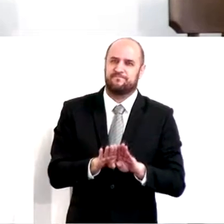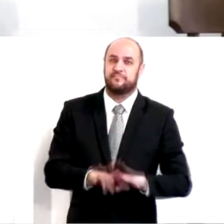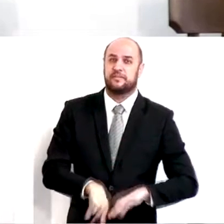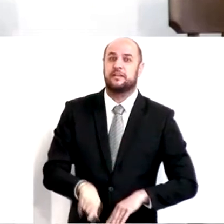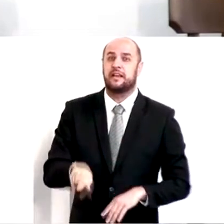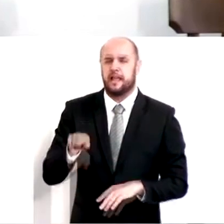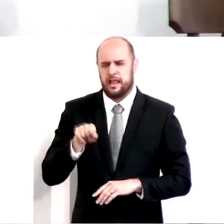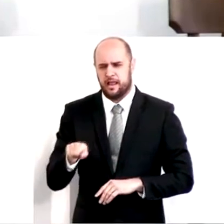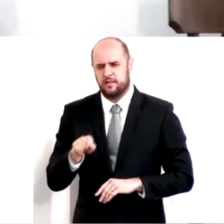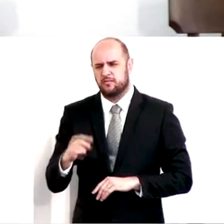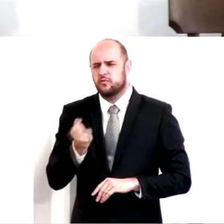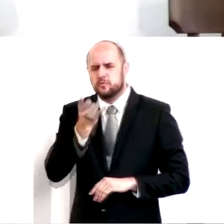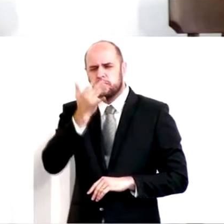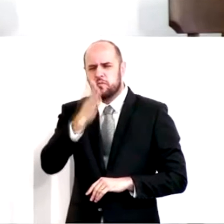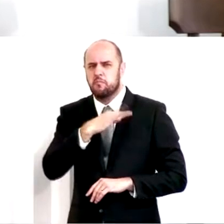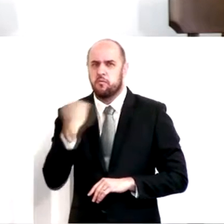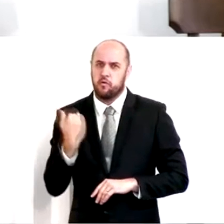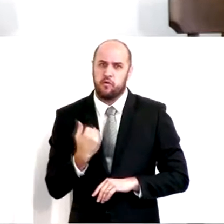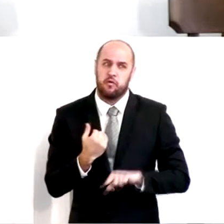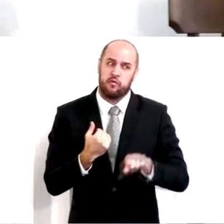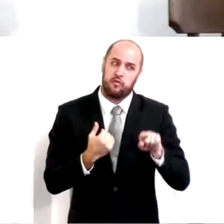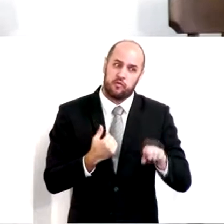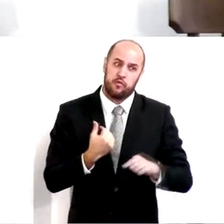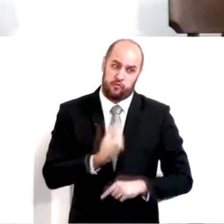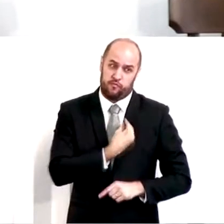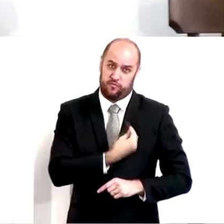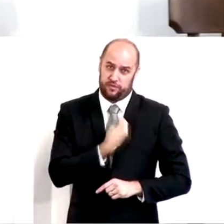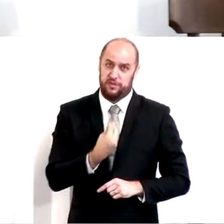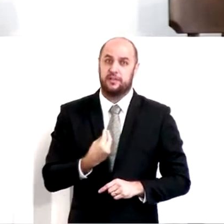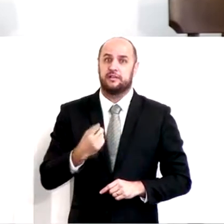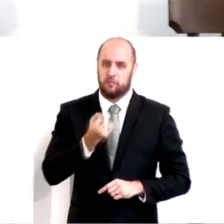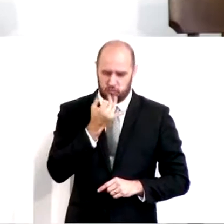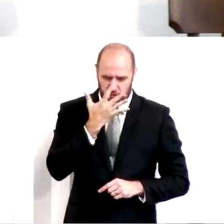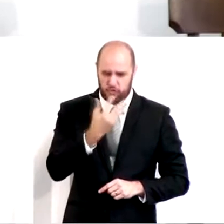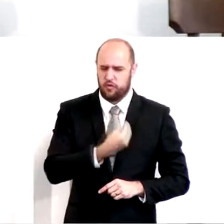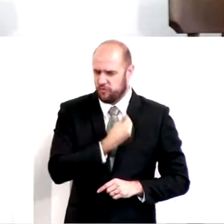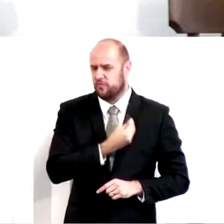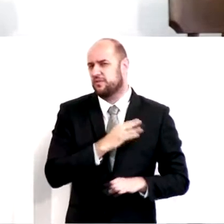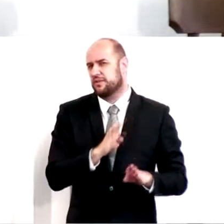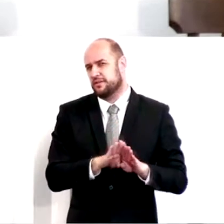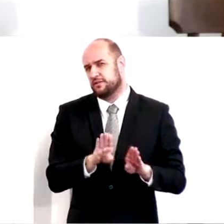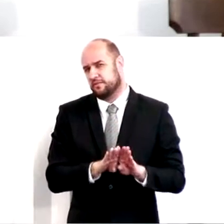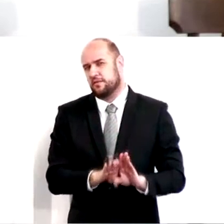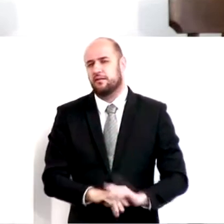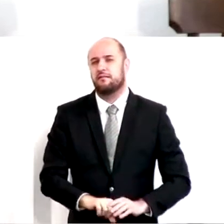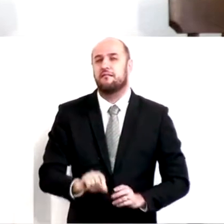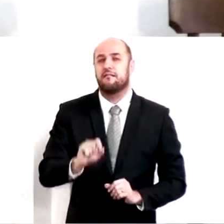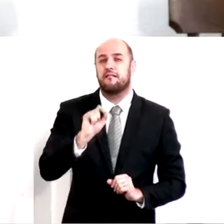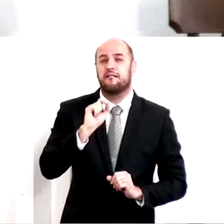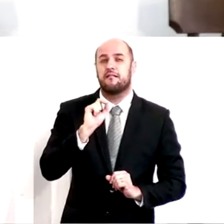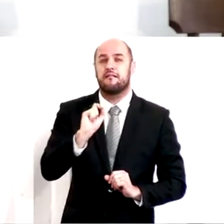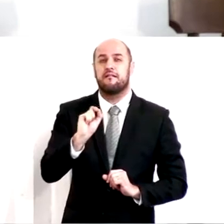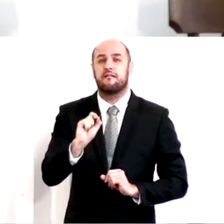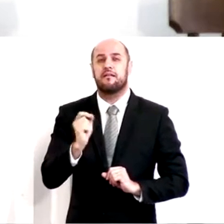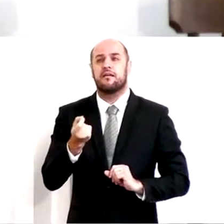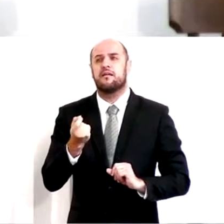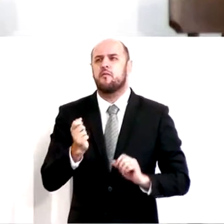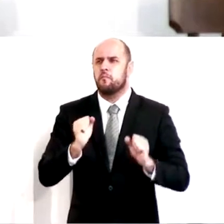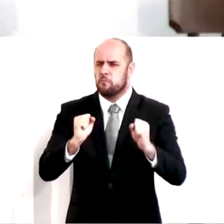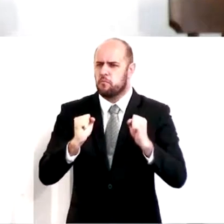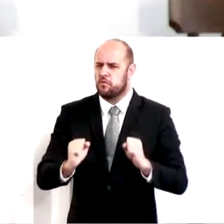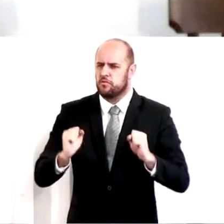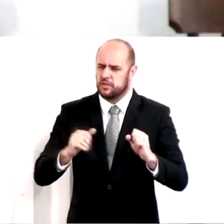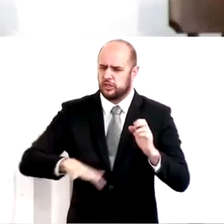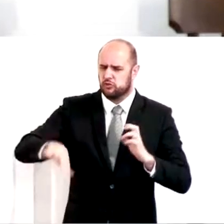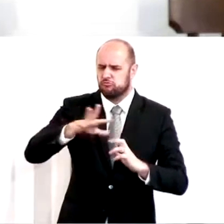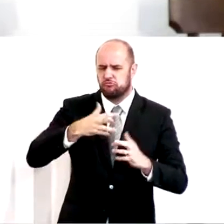cheiro de morte para a morte, para com aqueles aroma de vida para a vida. Quem, porém, é suficiente para estas coisas?